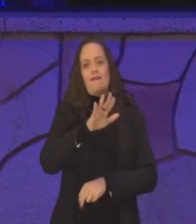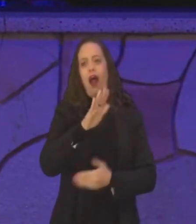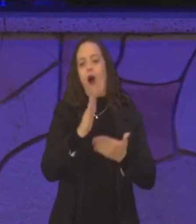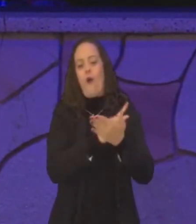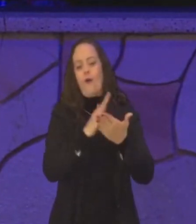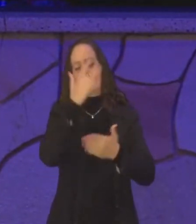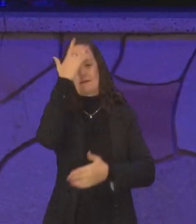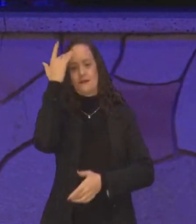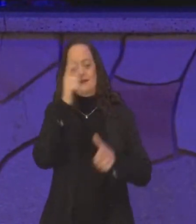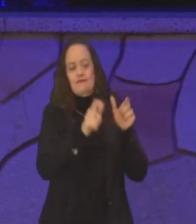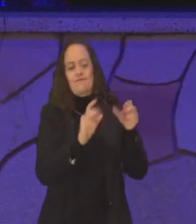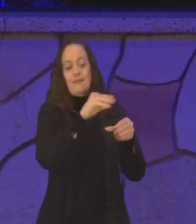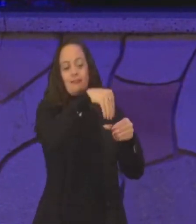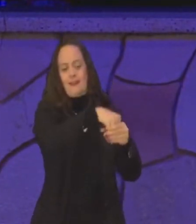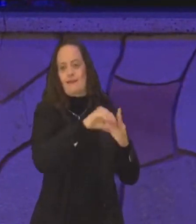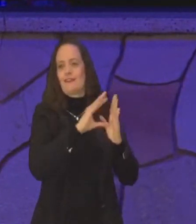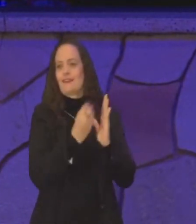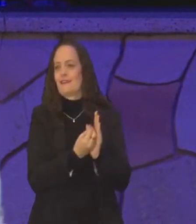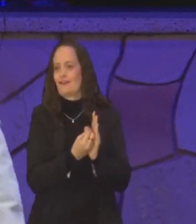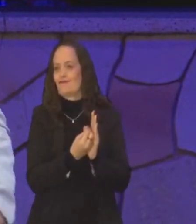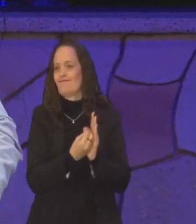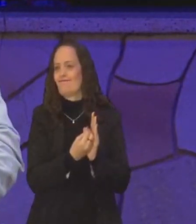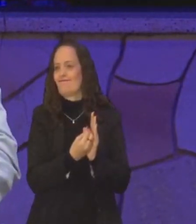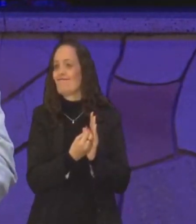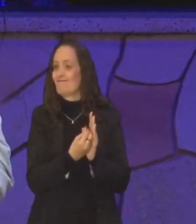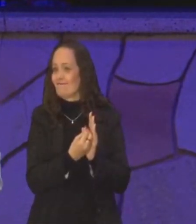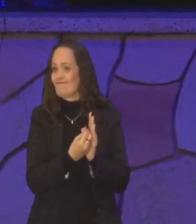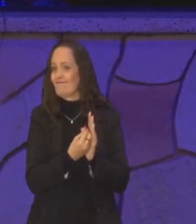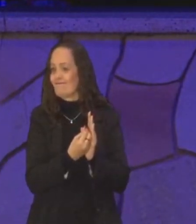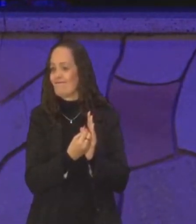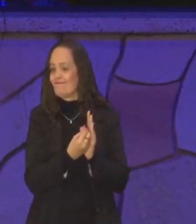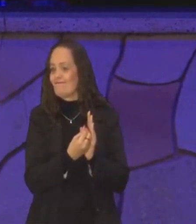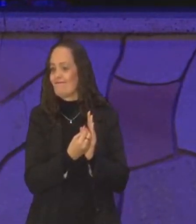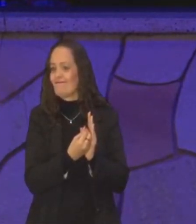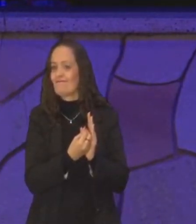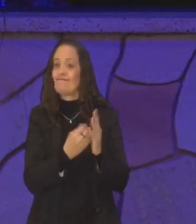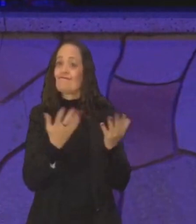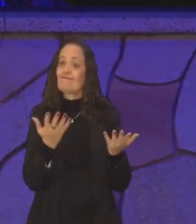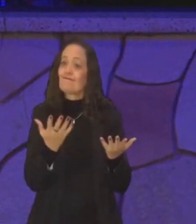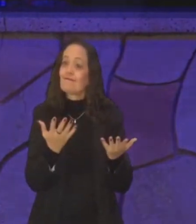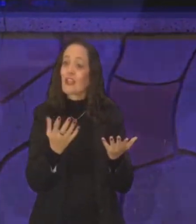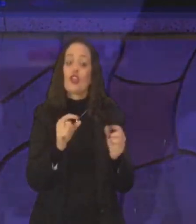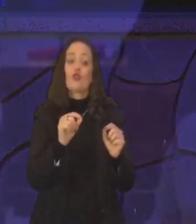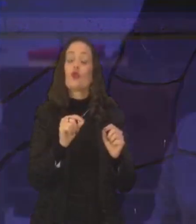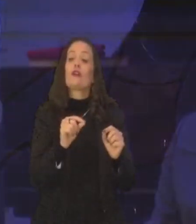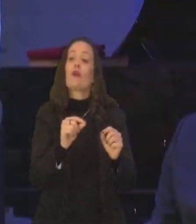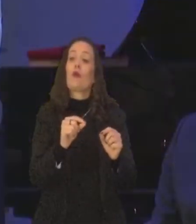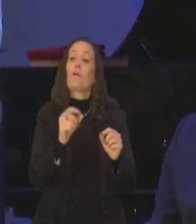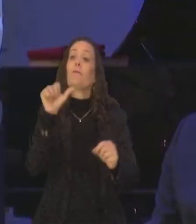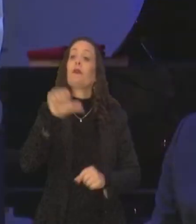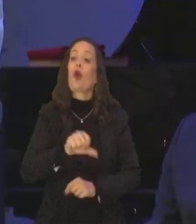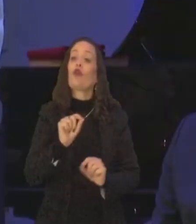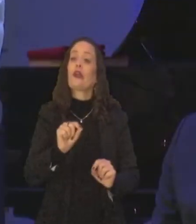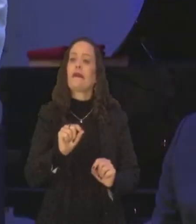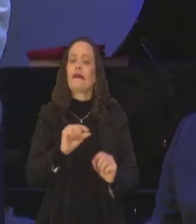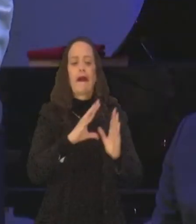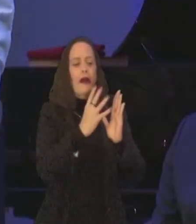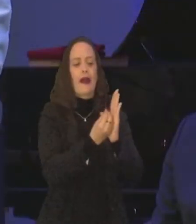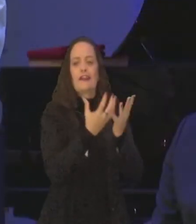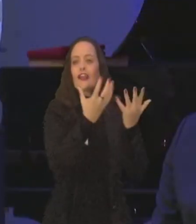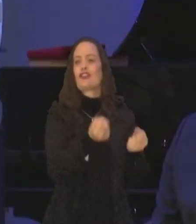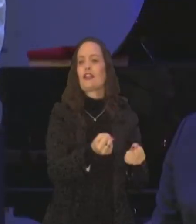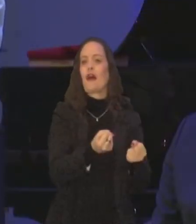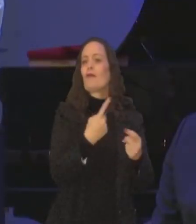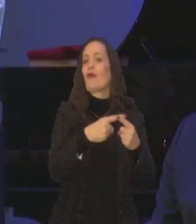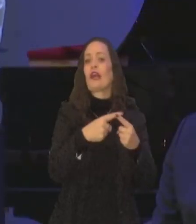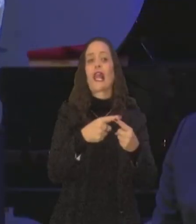igreja. E qual era a questão? A igreja tolerava isso. Ela não via